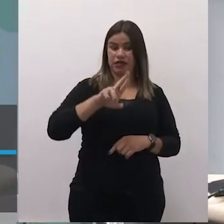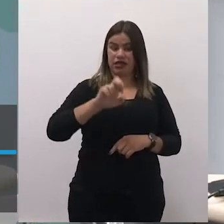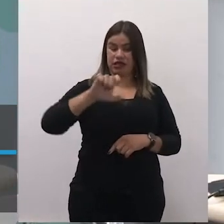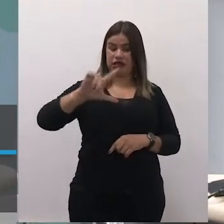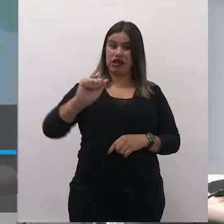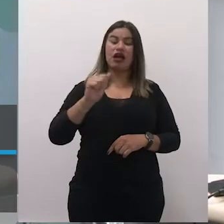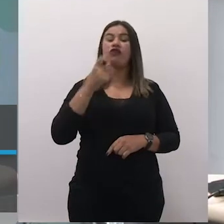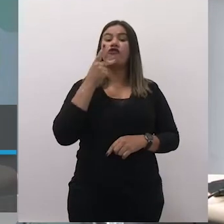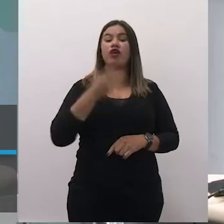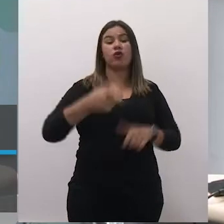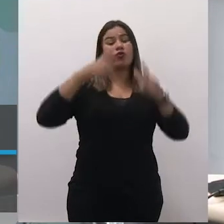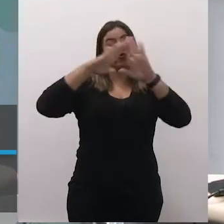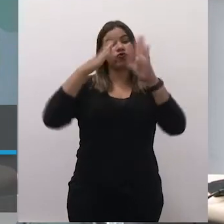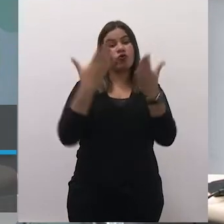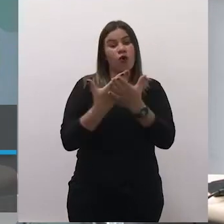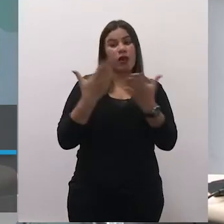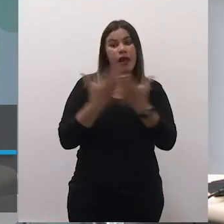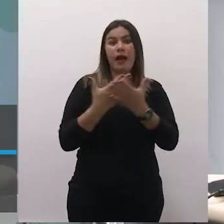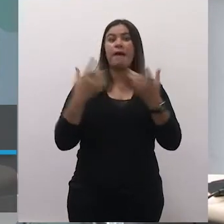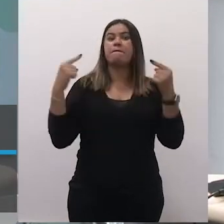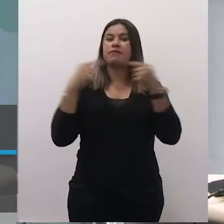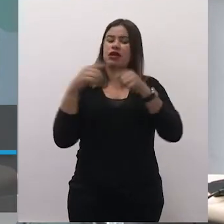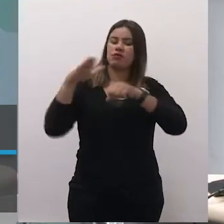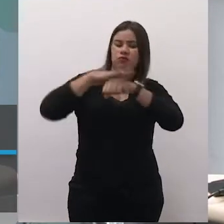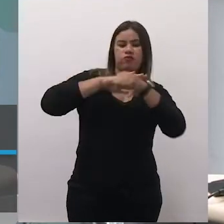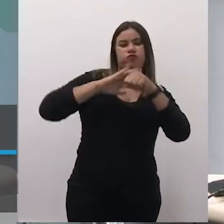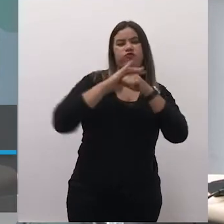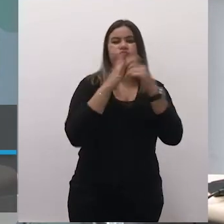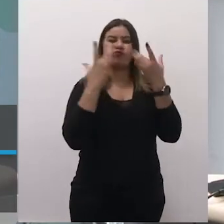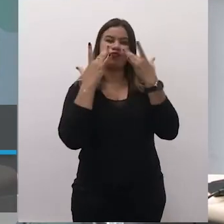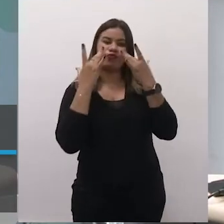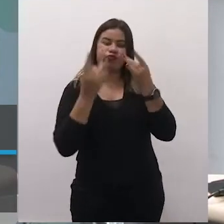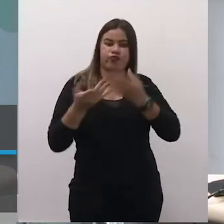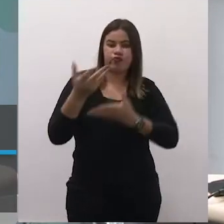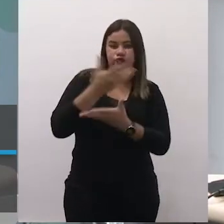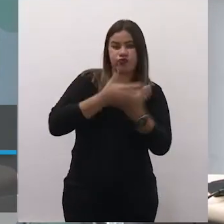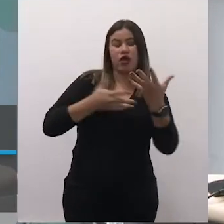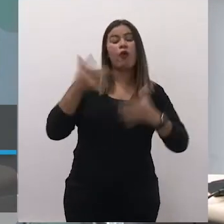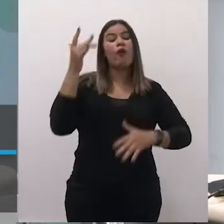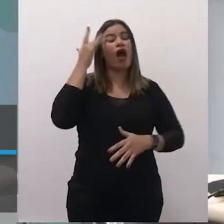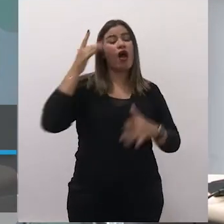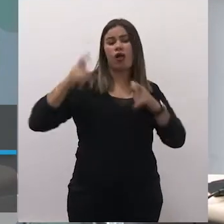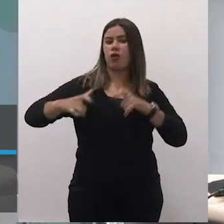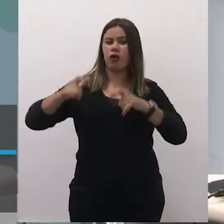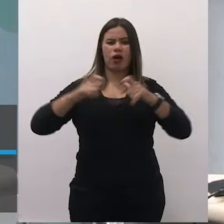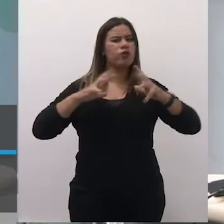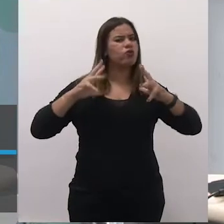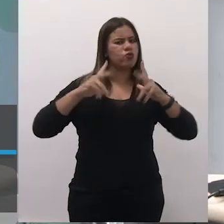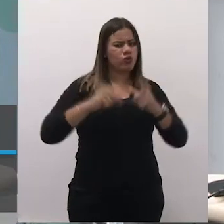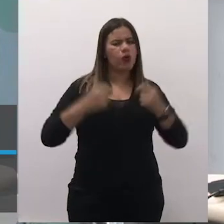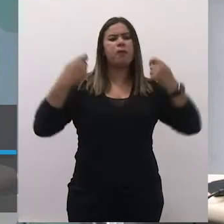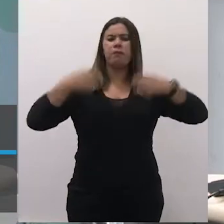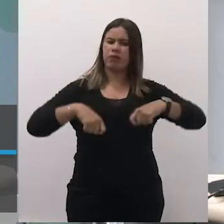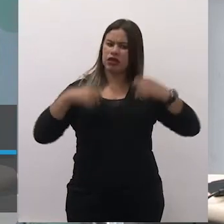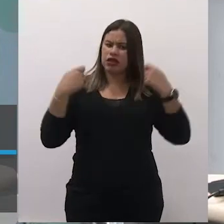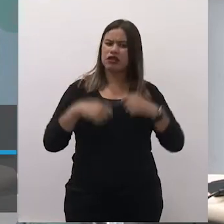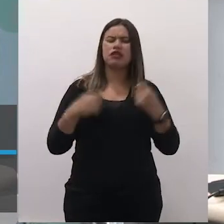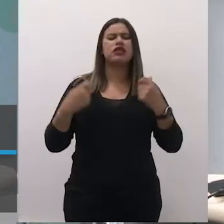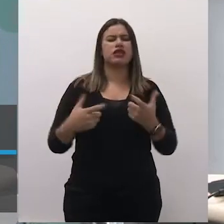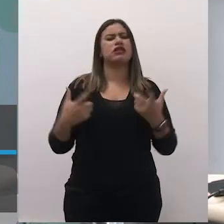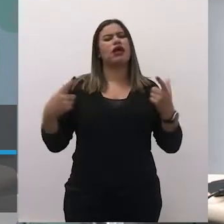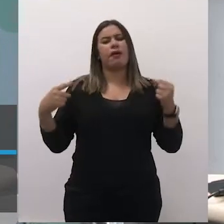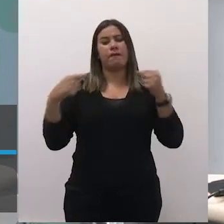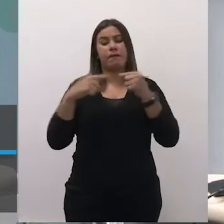e escuta. Acho que todo espaço, toda a construção, toda a instituição social precisa ser esses ambientes de espaço